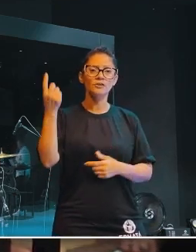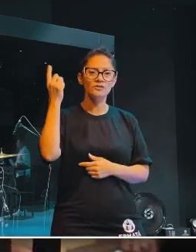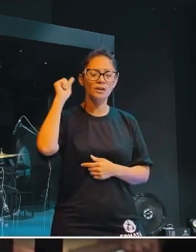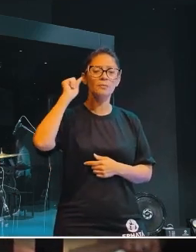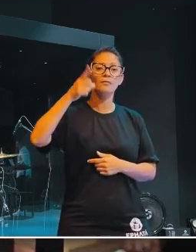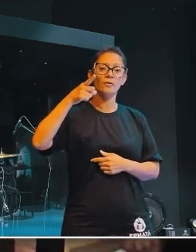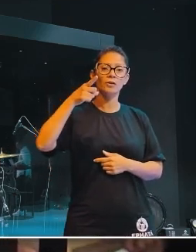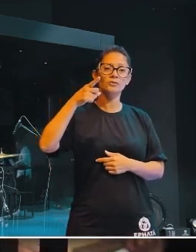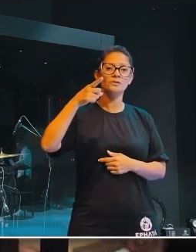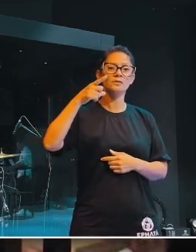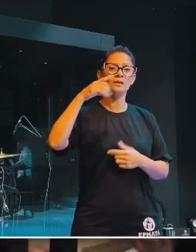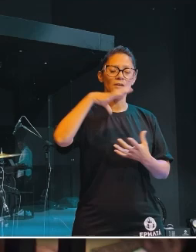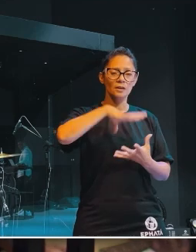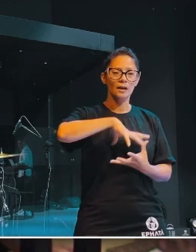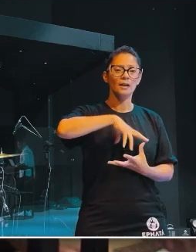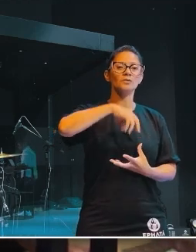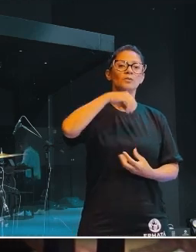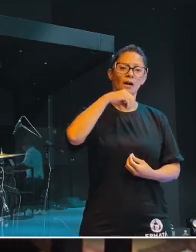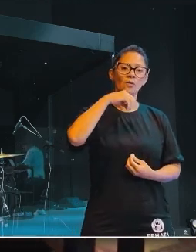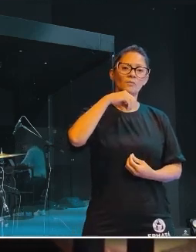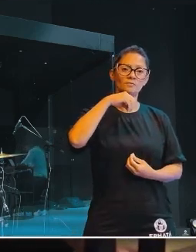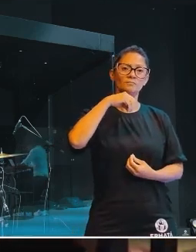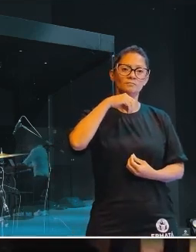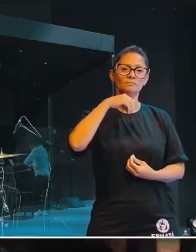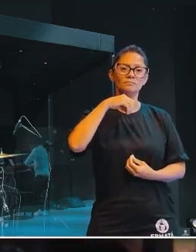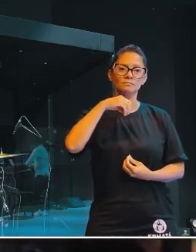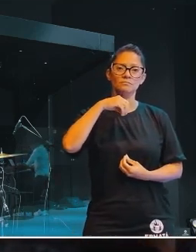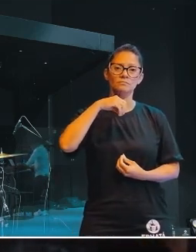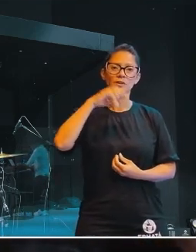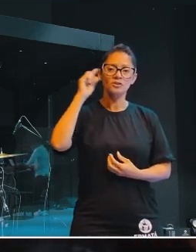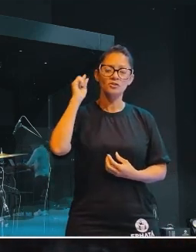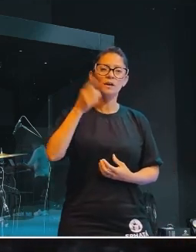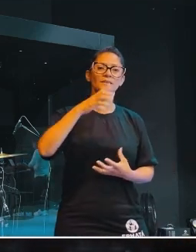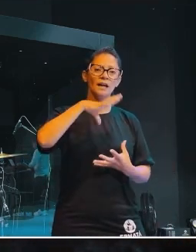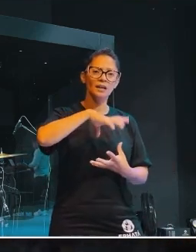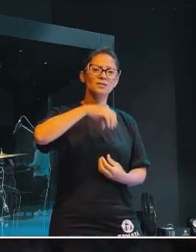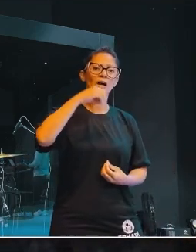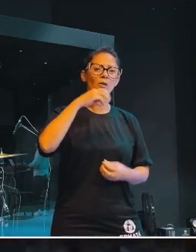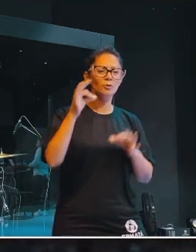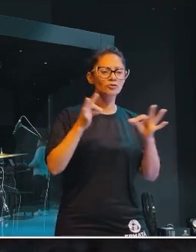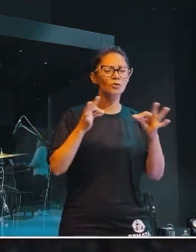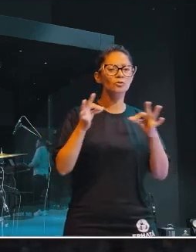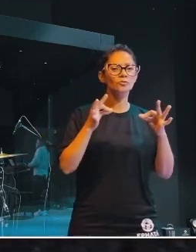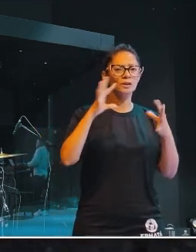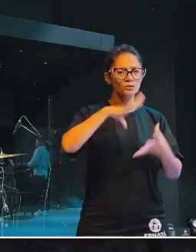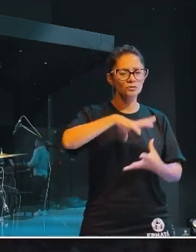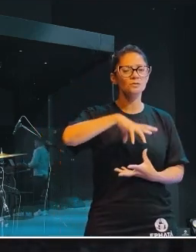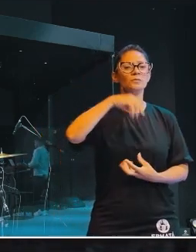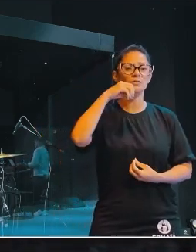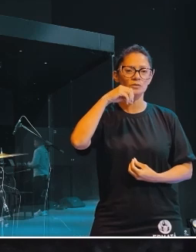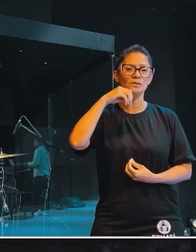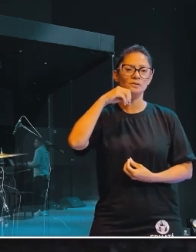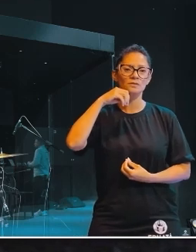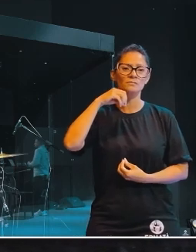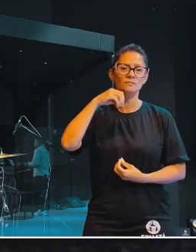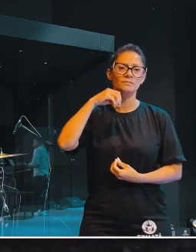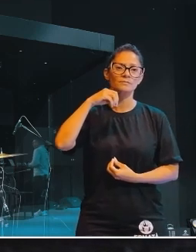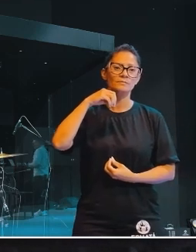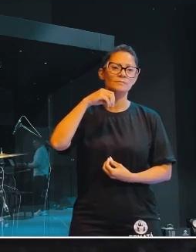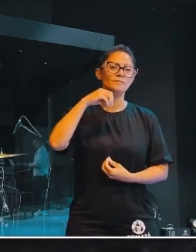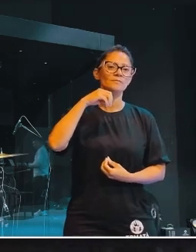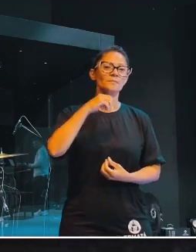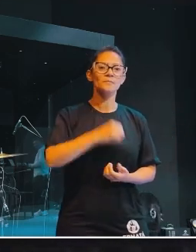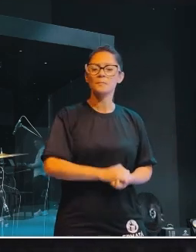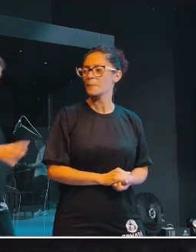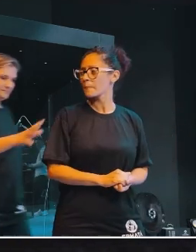alma, ao invés de dar uma voz de controle às suas emoções,